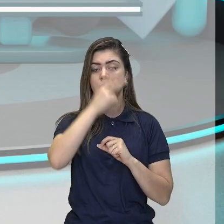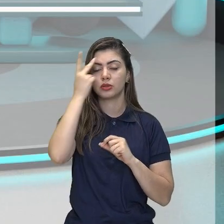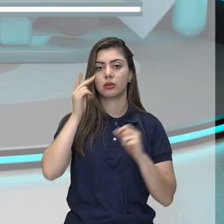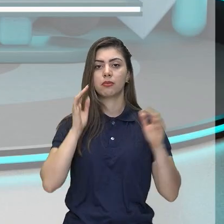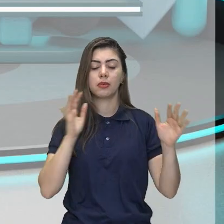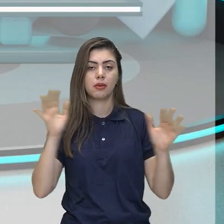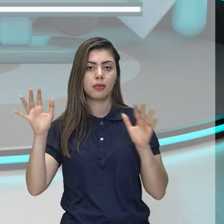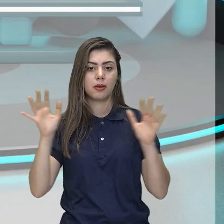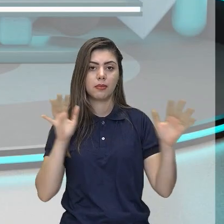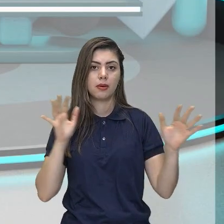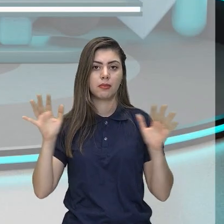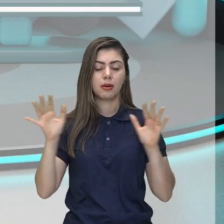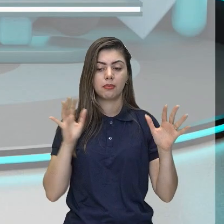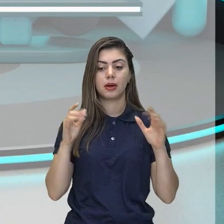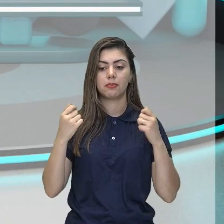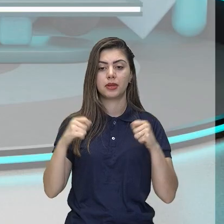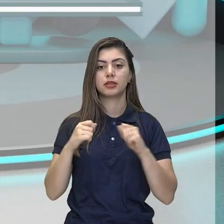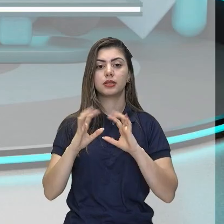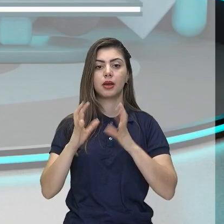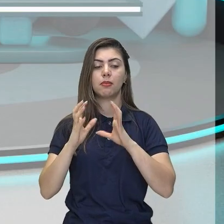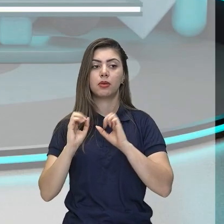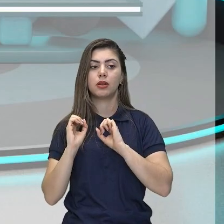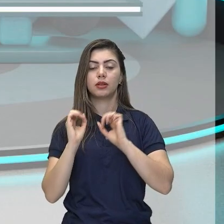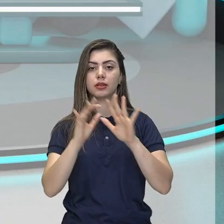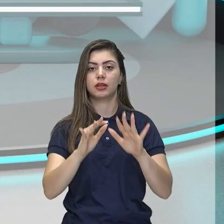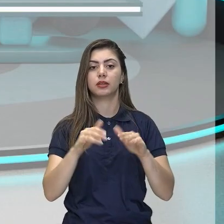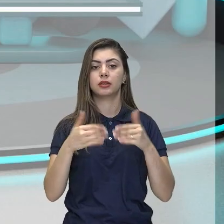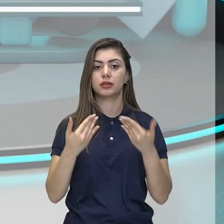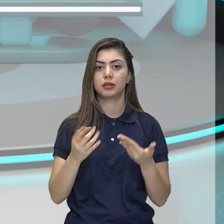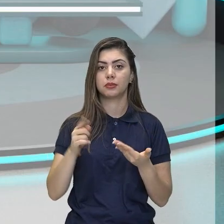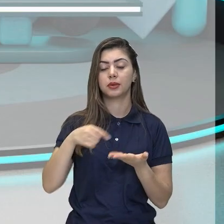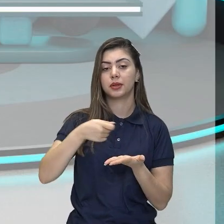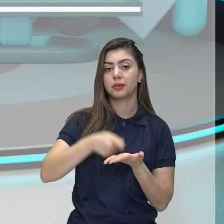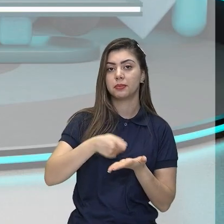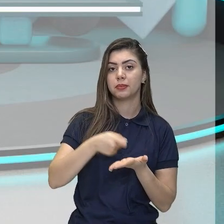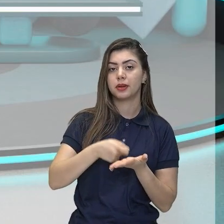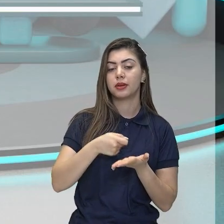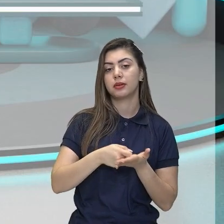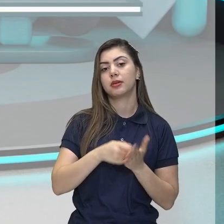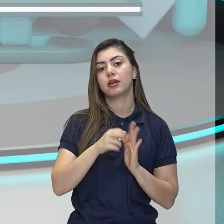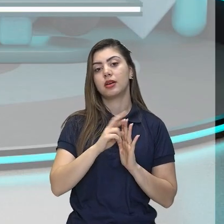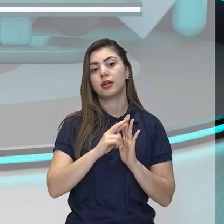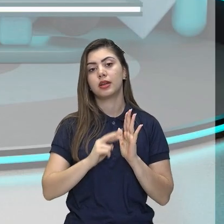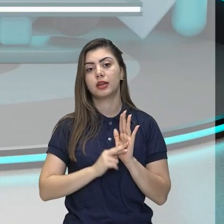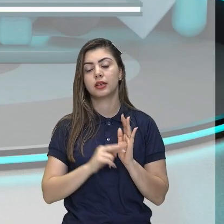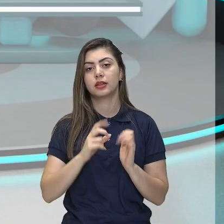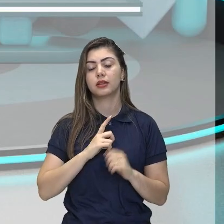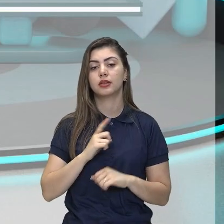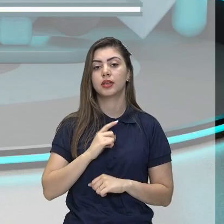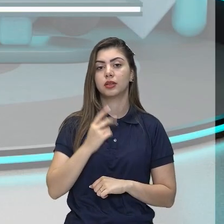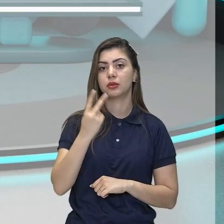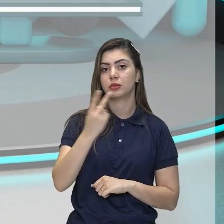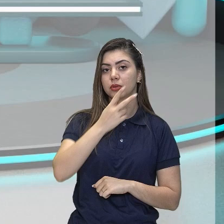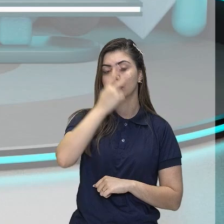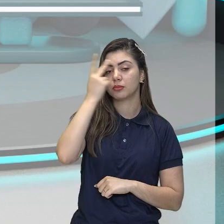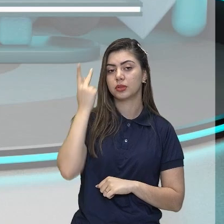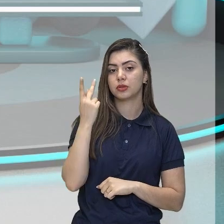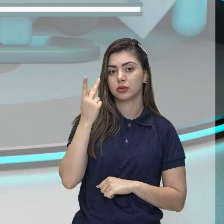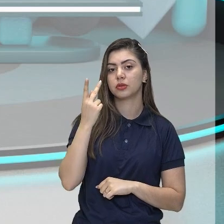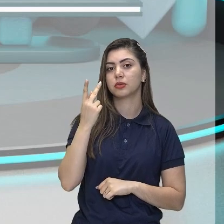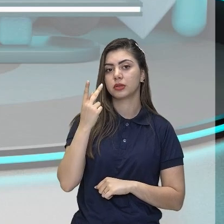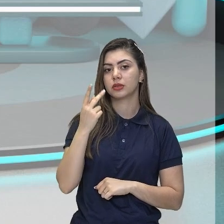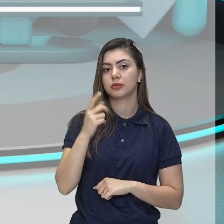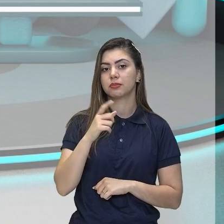Nessa regra aí, é obrigatório que a cada 2 ou 3 passadas de bola entre os jogadores de linha, um passe